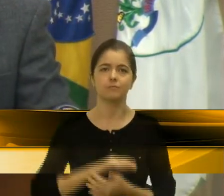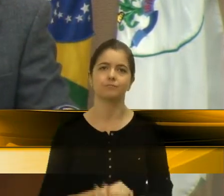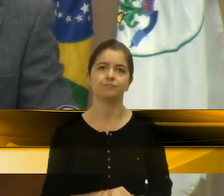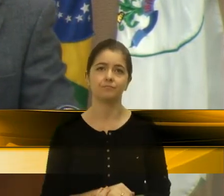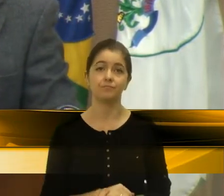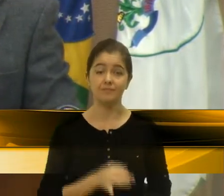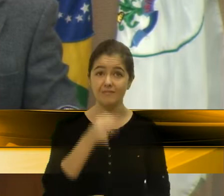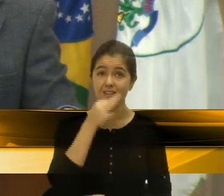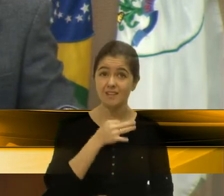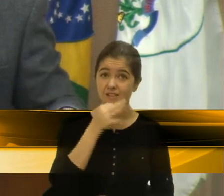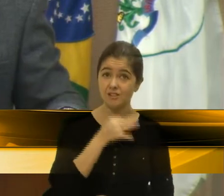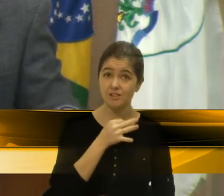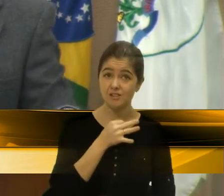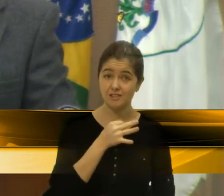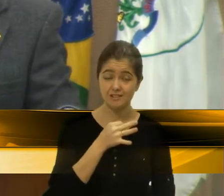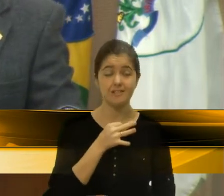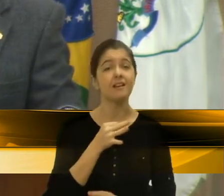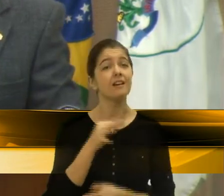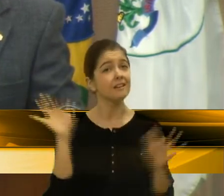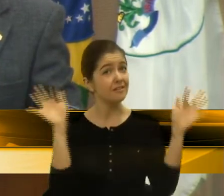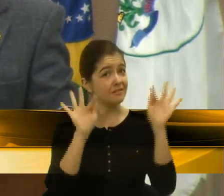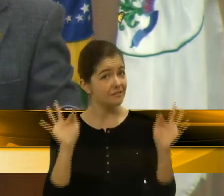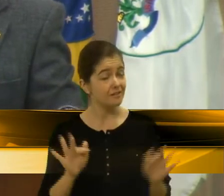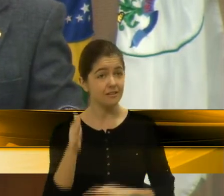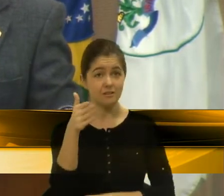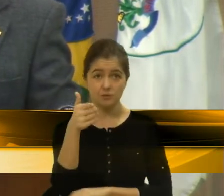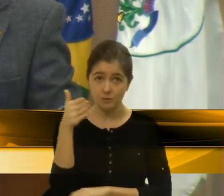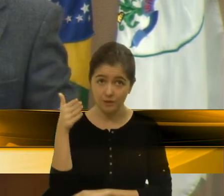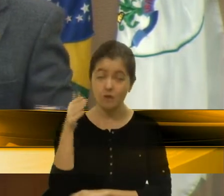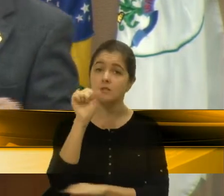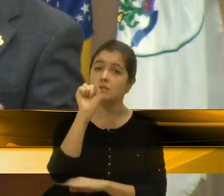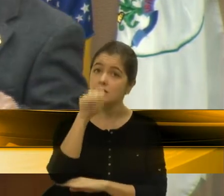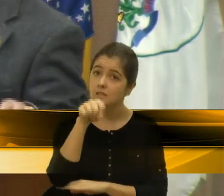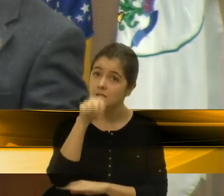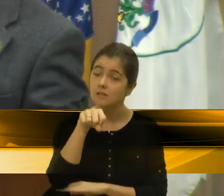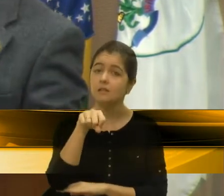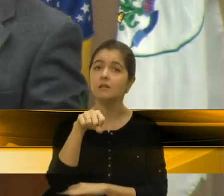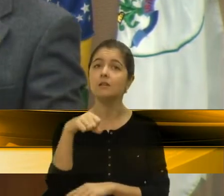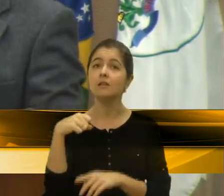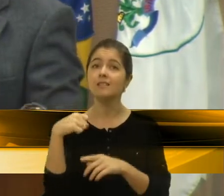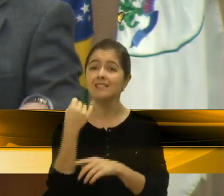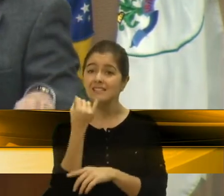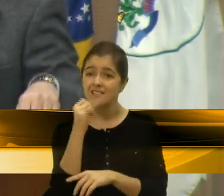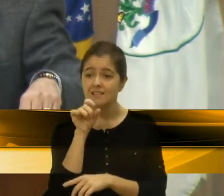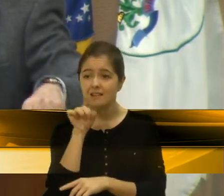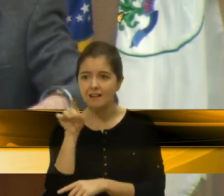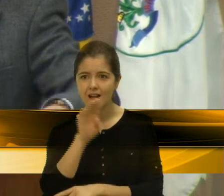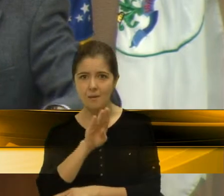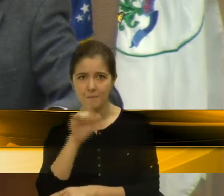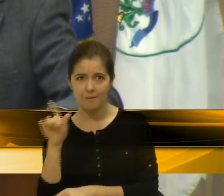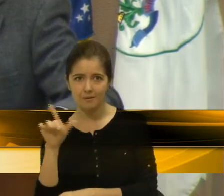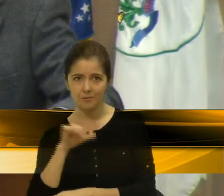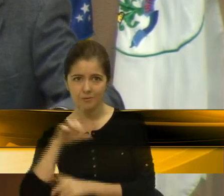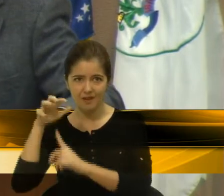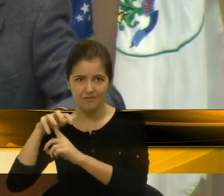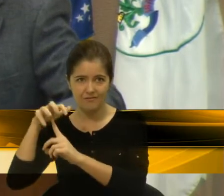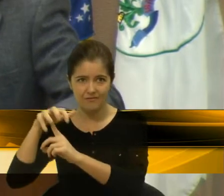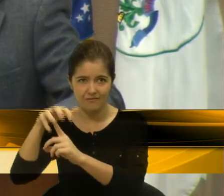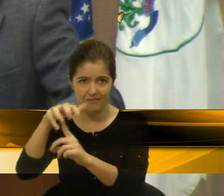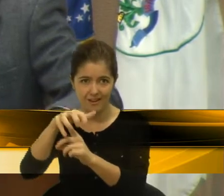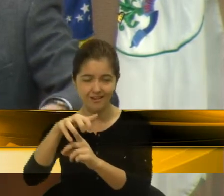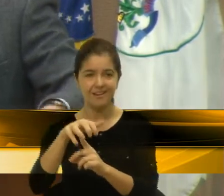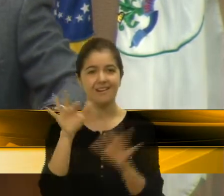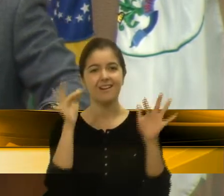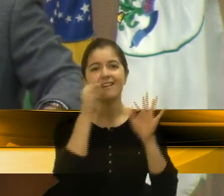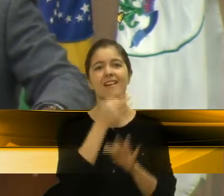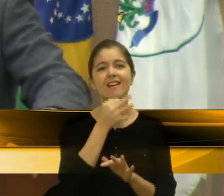os hotéis ficam felizes, pasmem, quando Bento Gonçalves faz suas feiras. Sabe